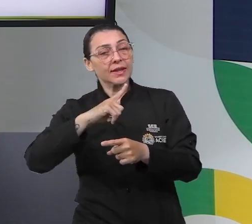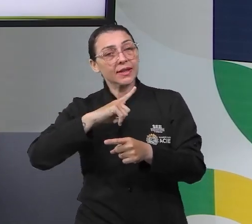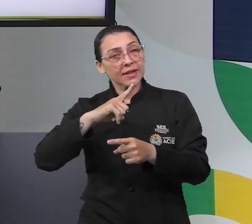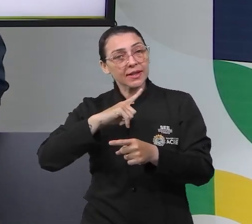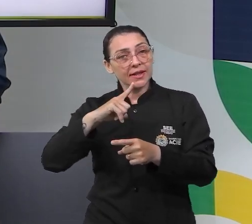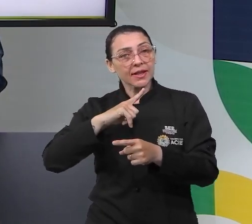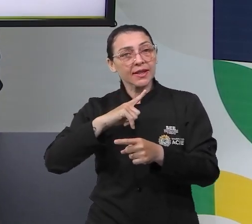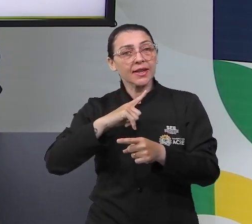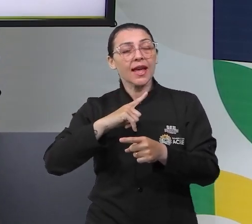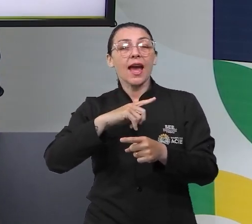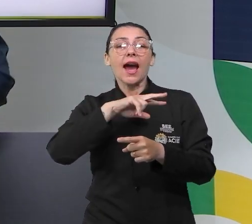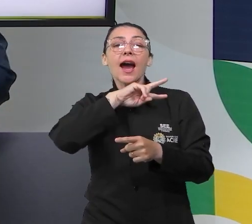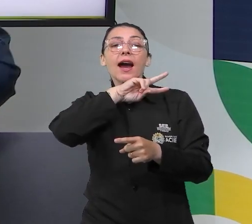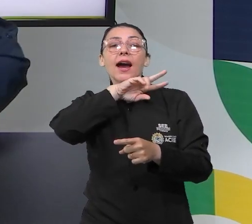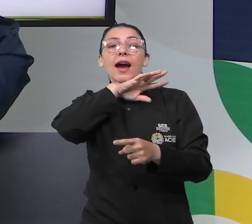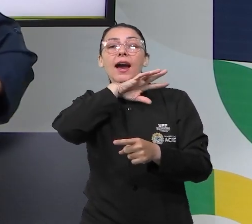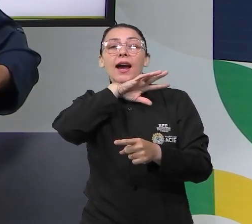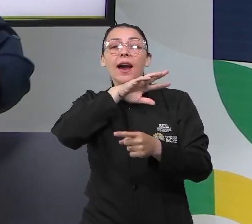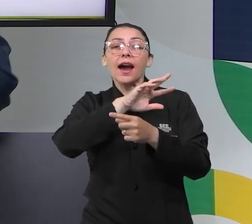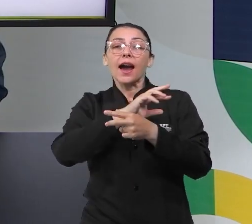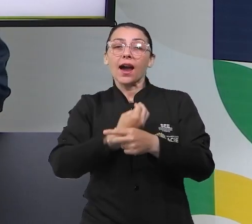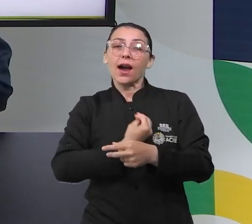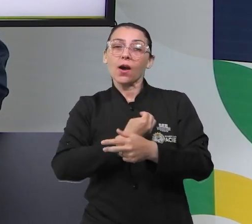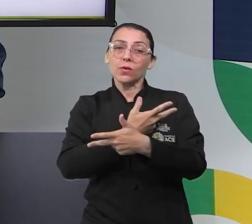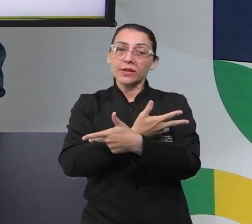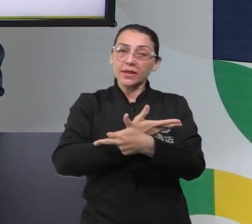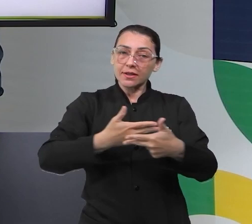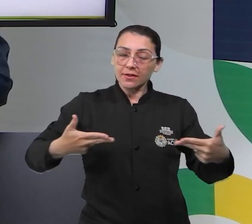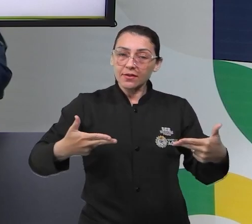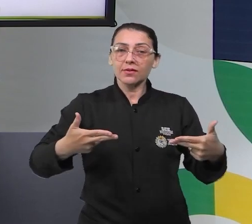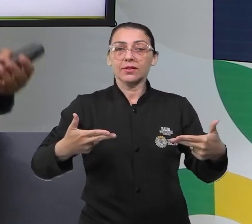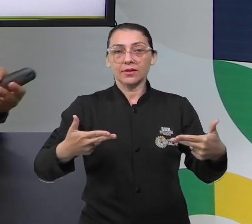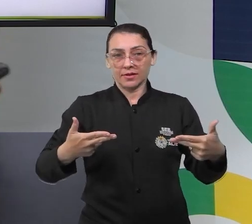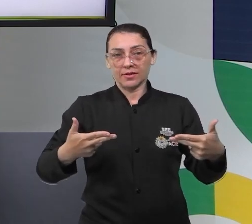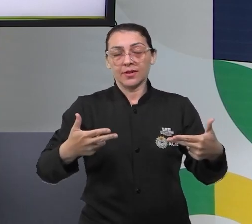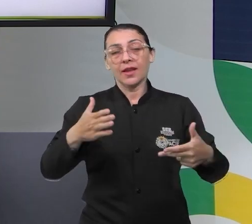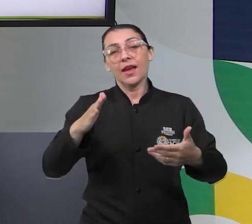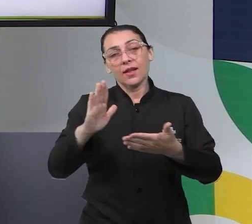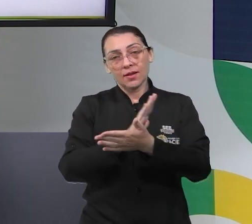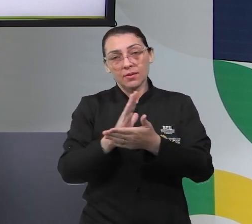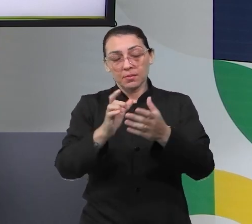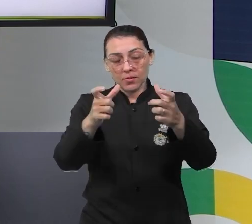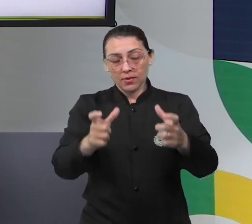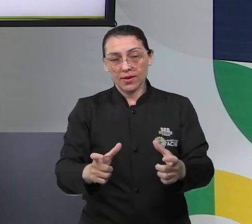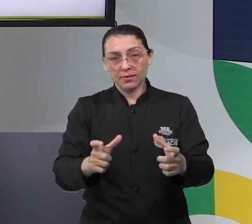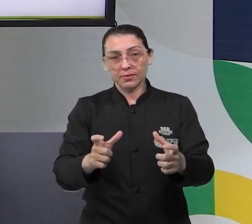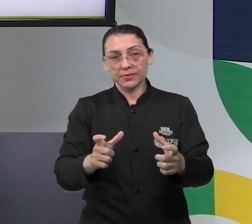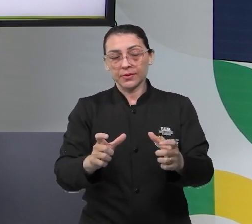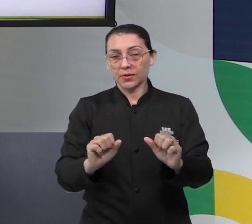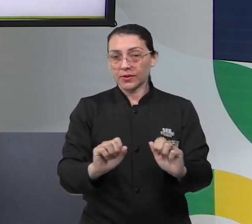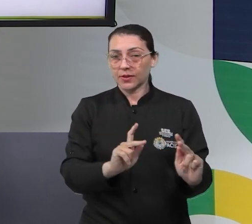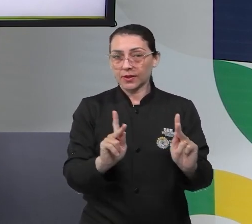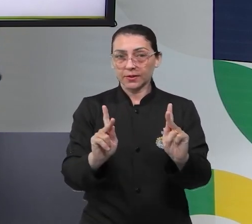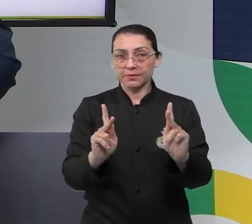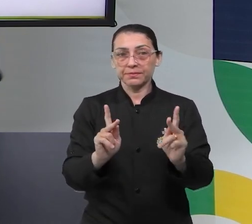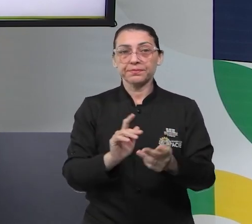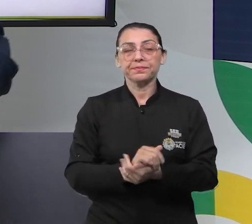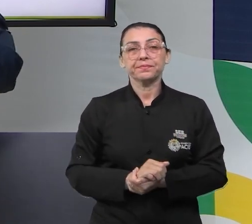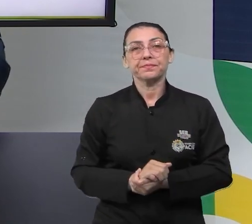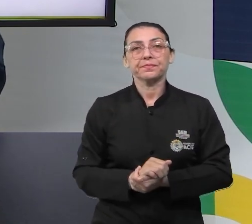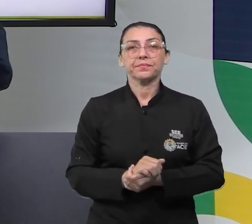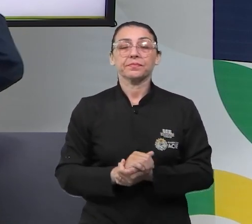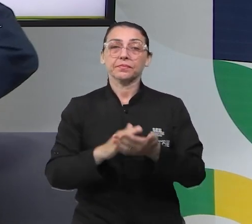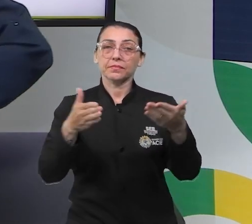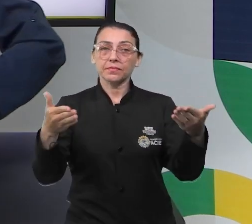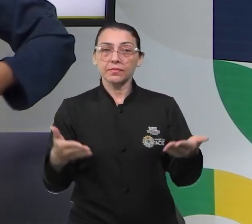respeito aí aos seres vivos, a distribuição desses seres vivos em um determinado local. Certo, pessoal? Agora,